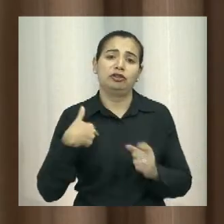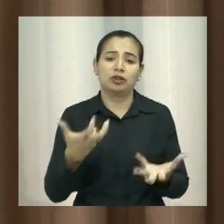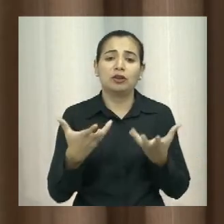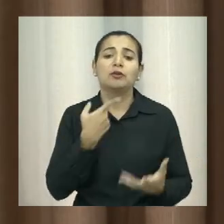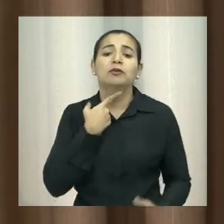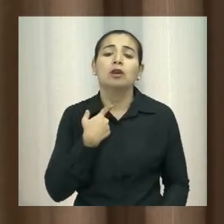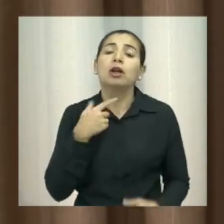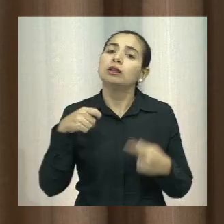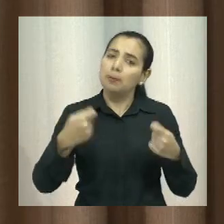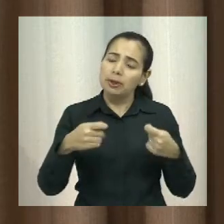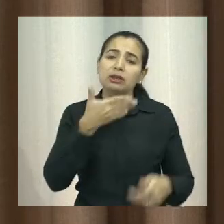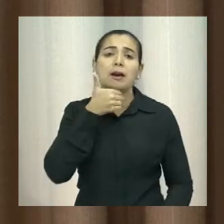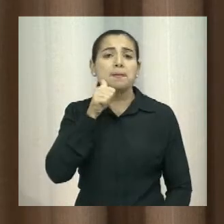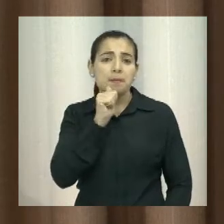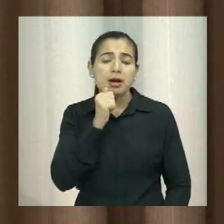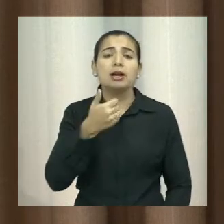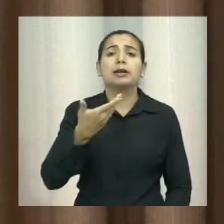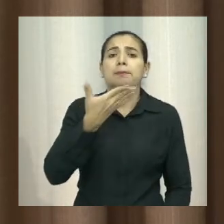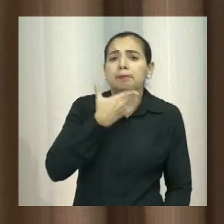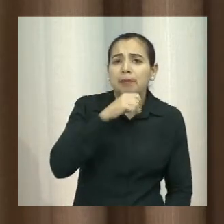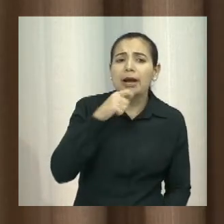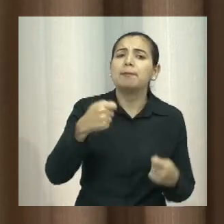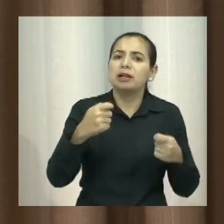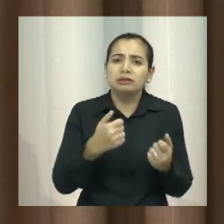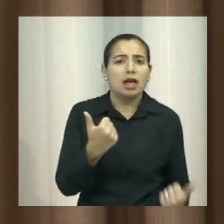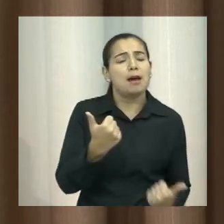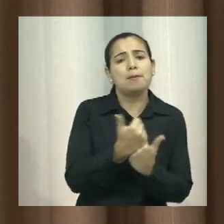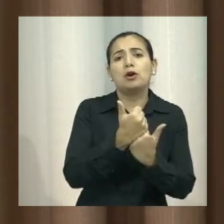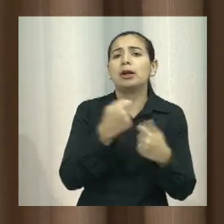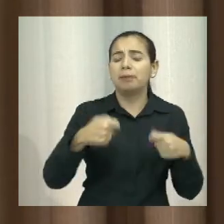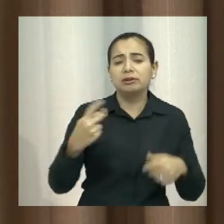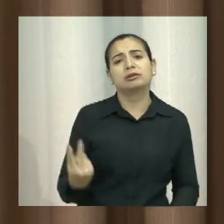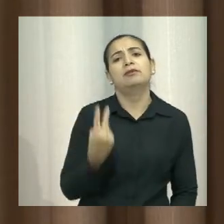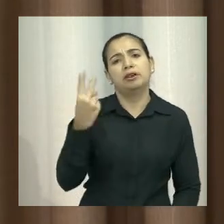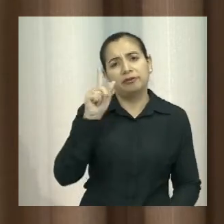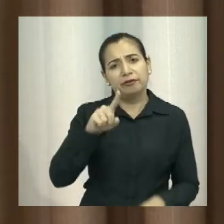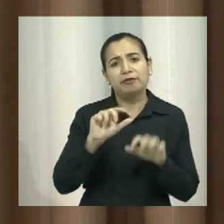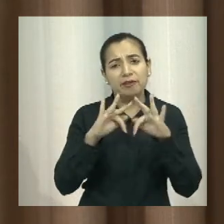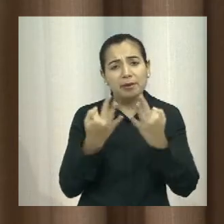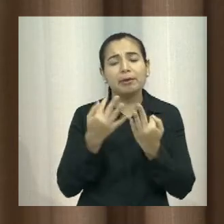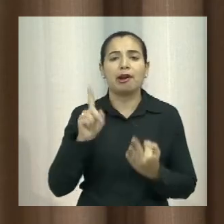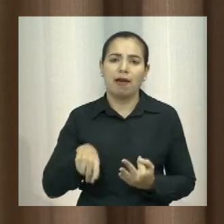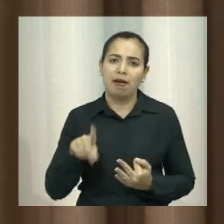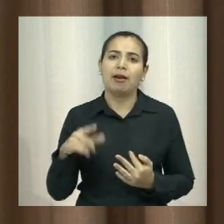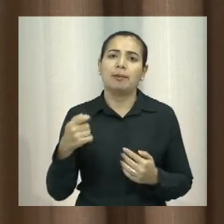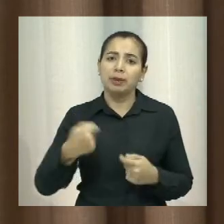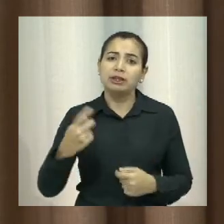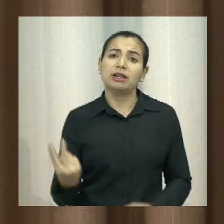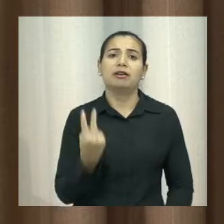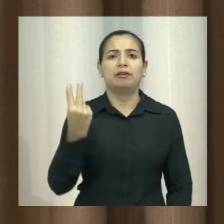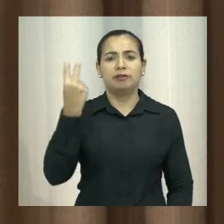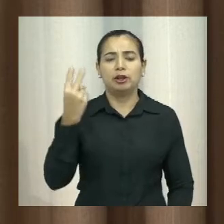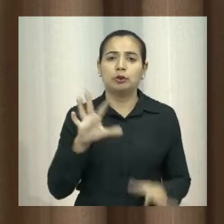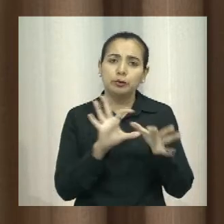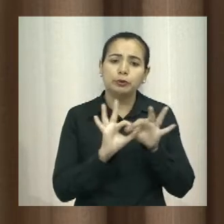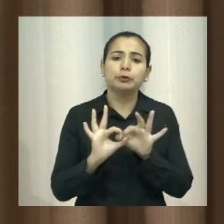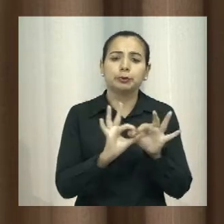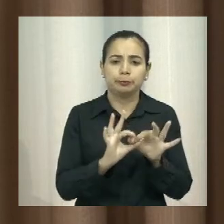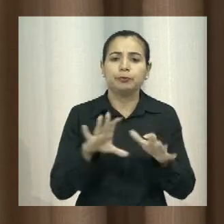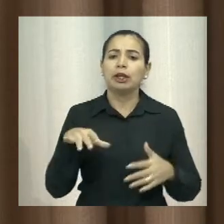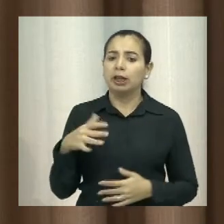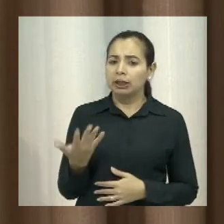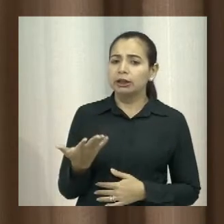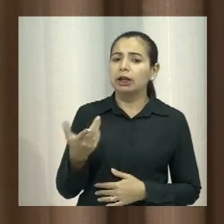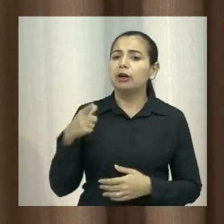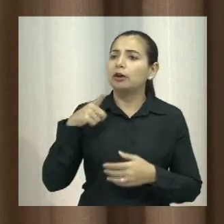chegar a apoiar, a mãe chegar a apoiar, a família é isso, né? E a gente tem que valorizar. Verdade. A gente vai fazer mais um intervalo, retorna com as informações que eu pedi para